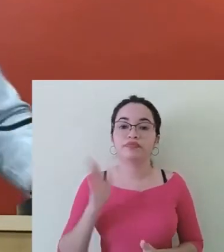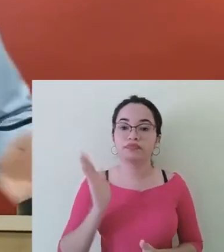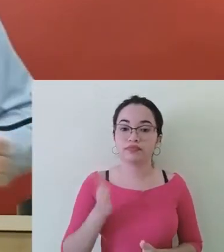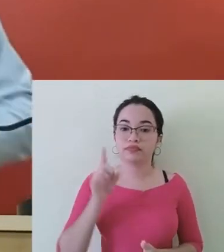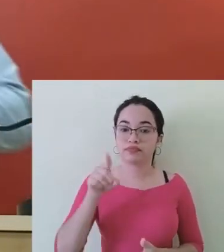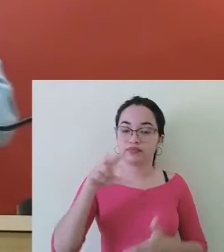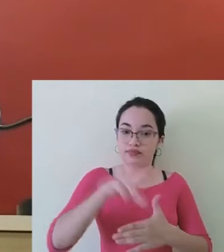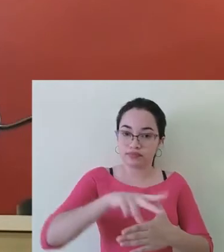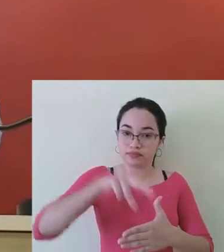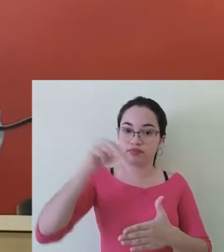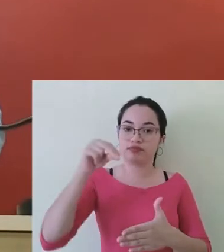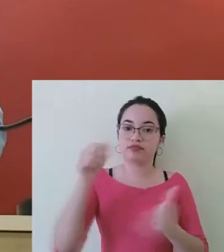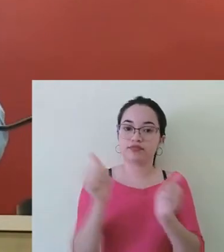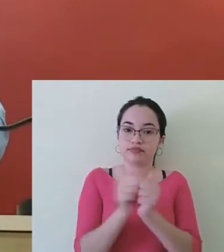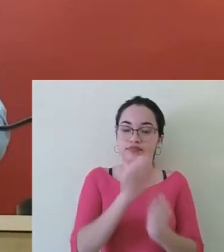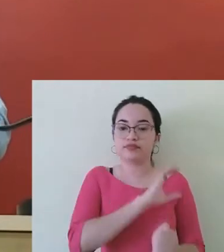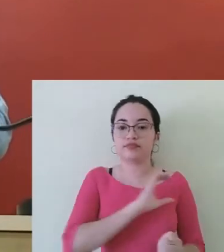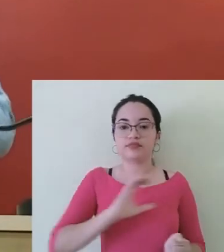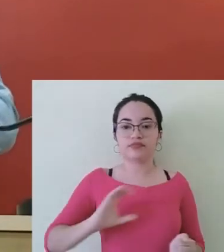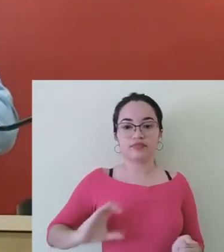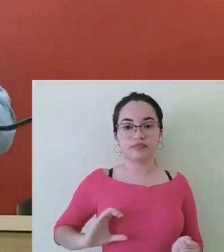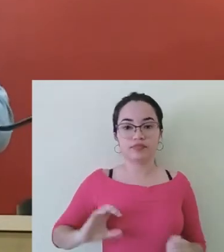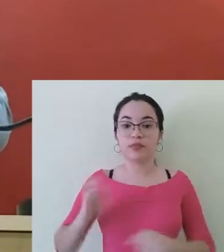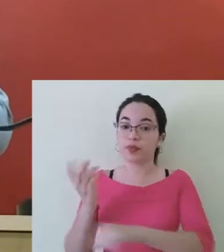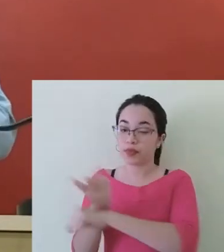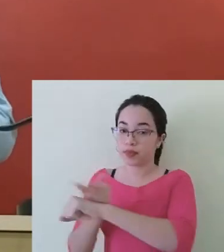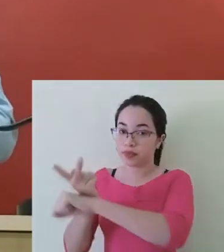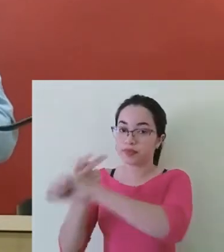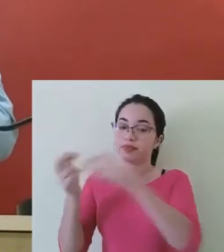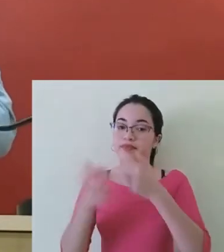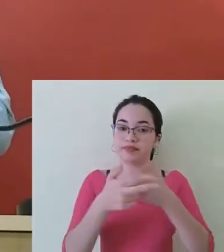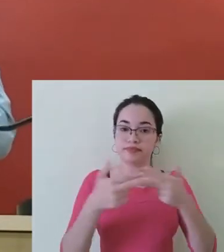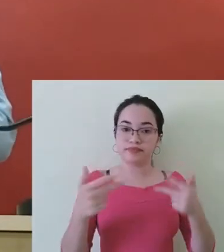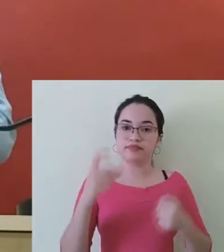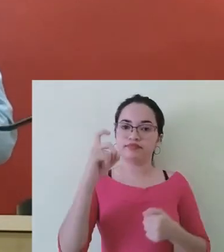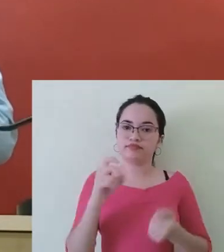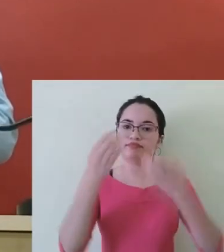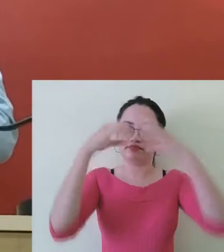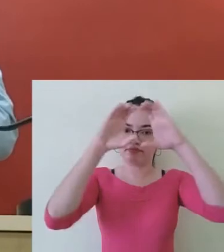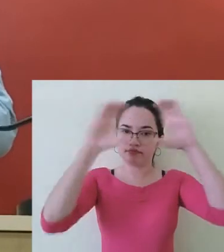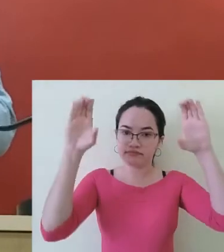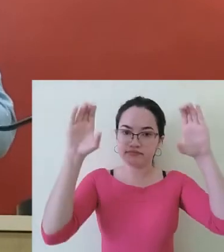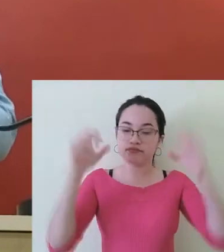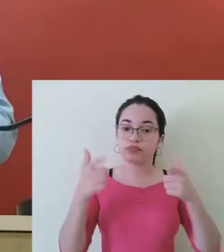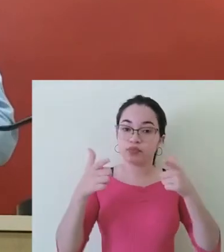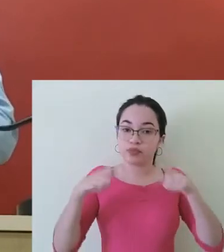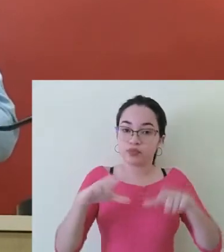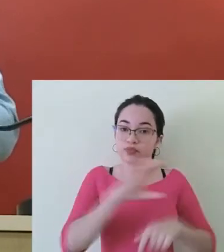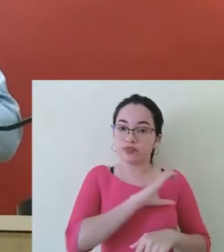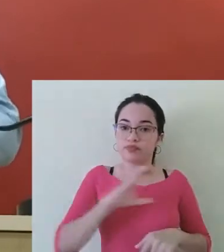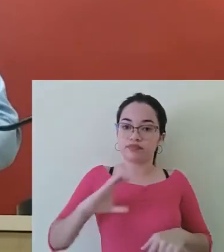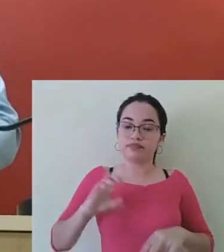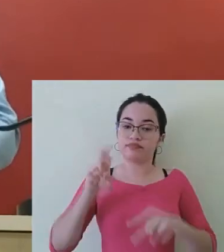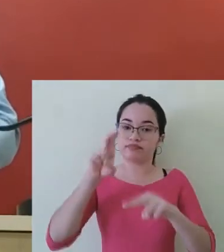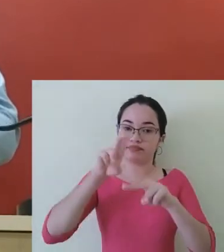vocês ressuscitaram com Cristo, procurem as coisas que são do alto, onde Cristo